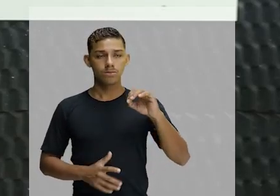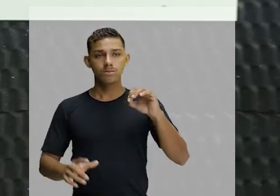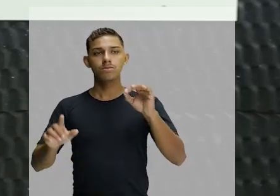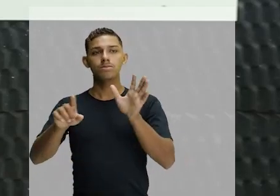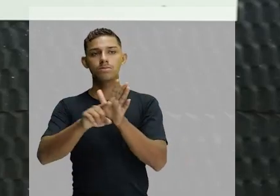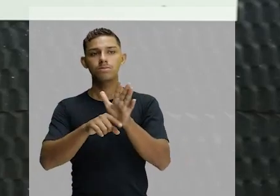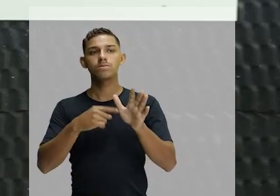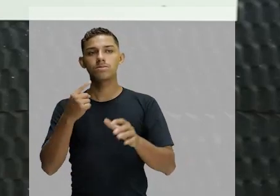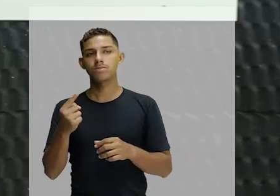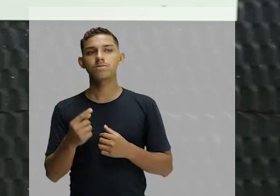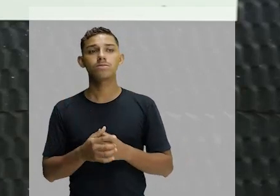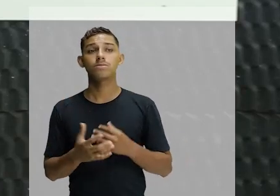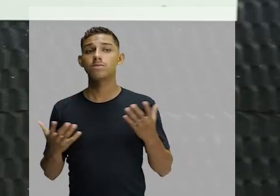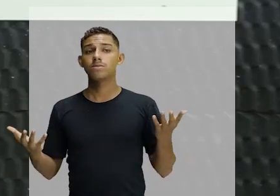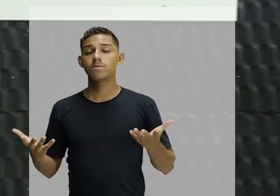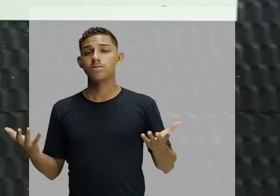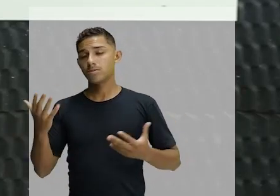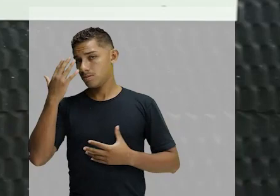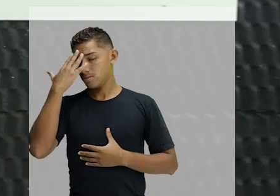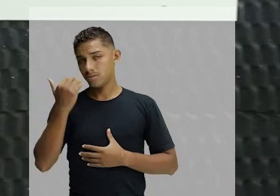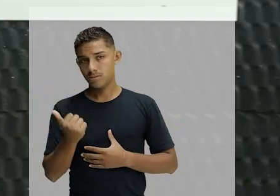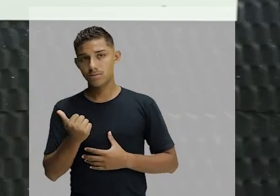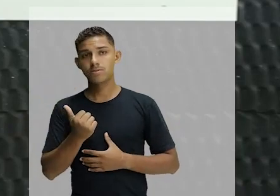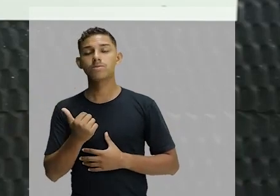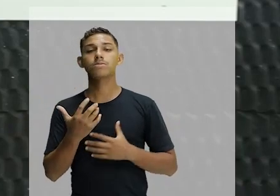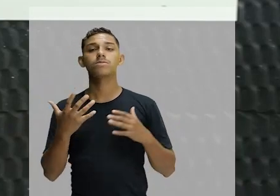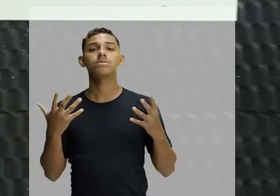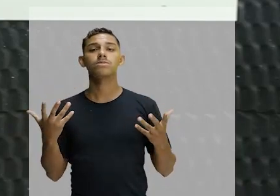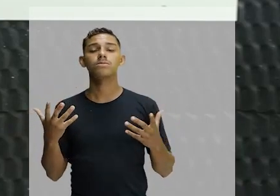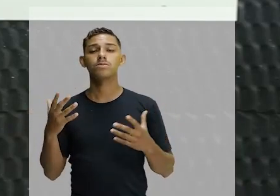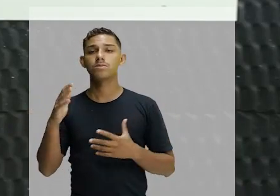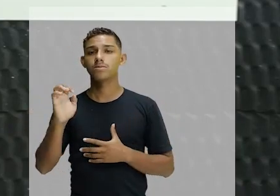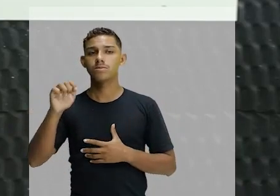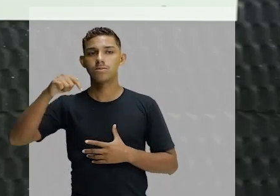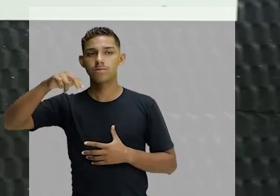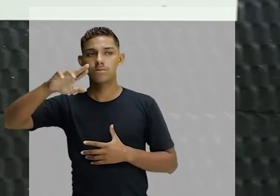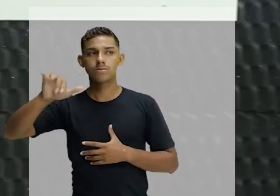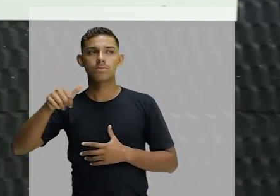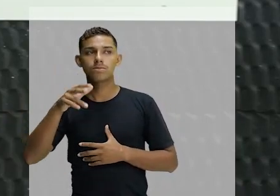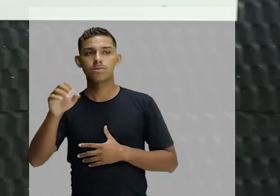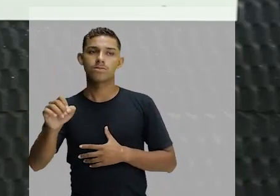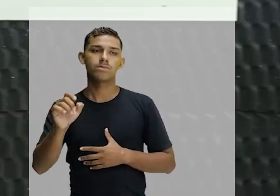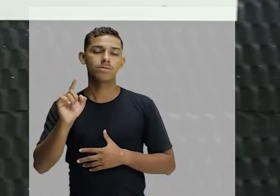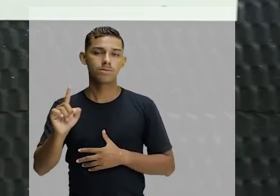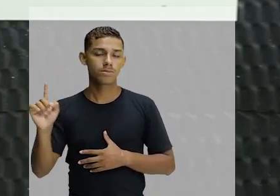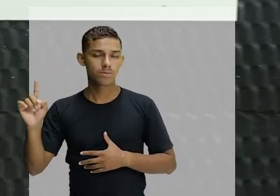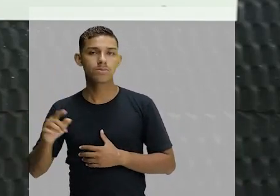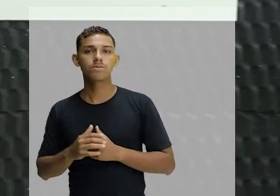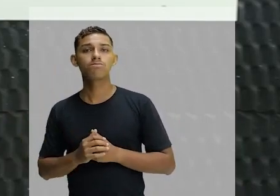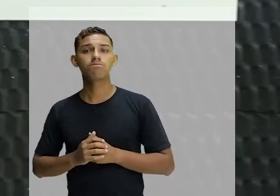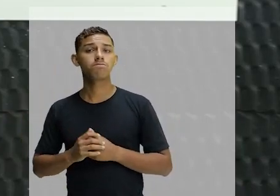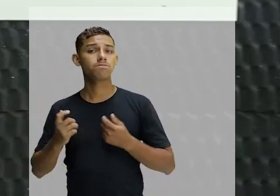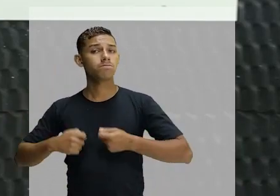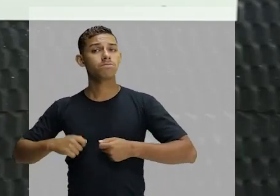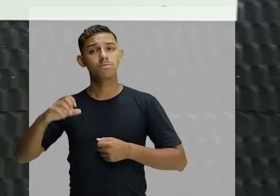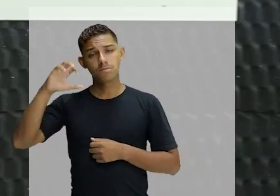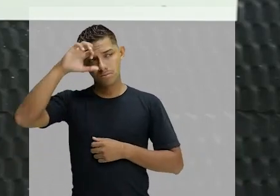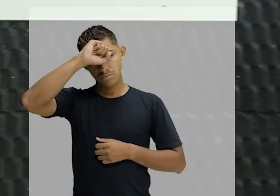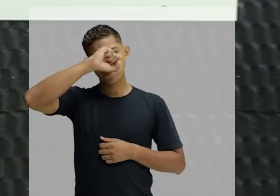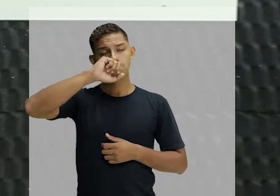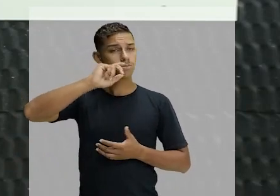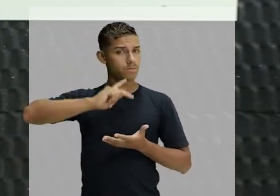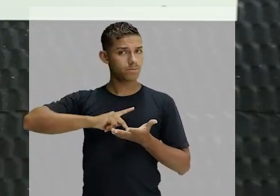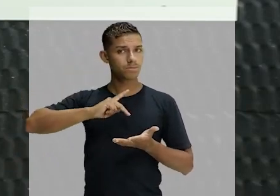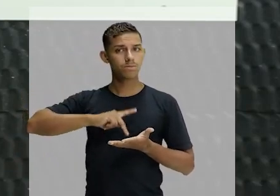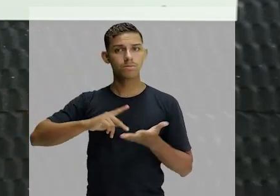Né? E ele quer saber a equação dessa circunferência. Galera, eu preciso saber, no